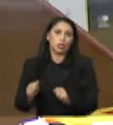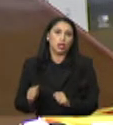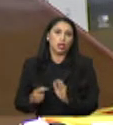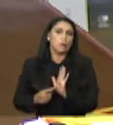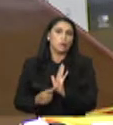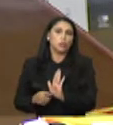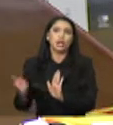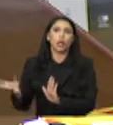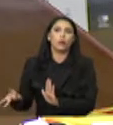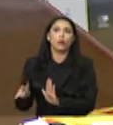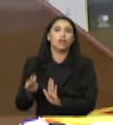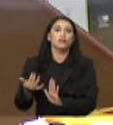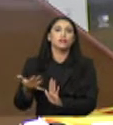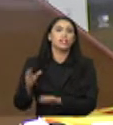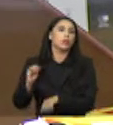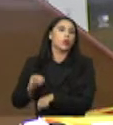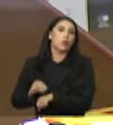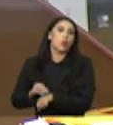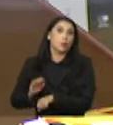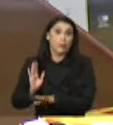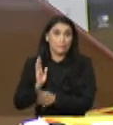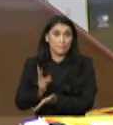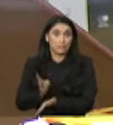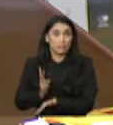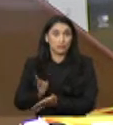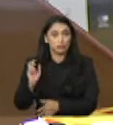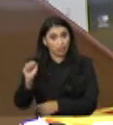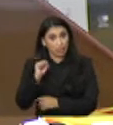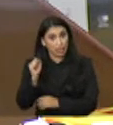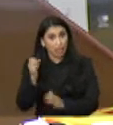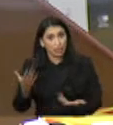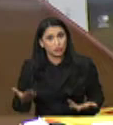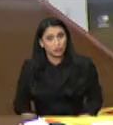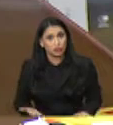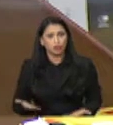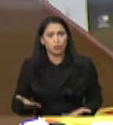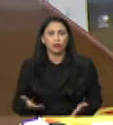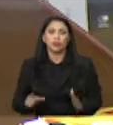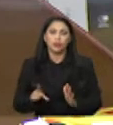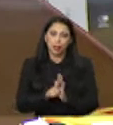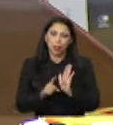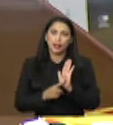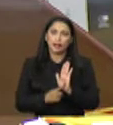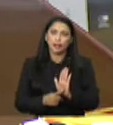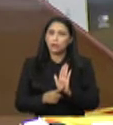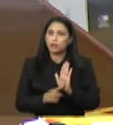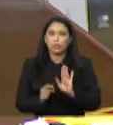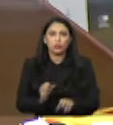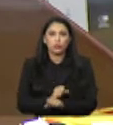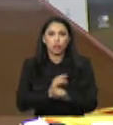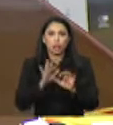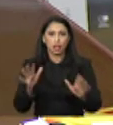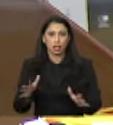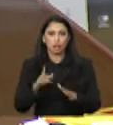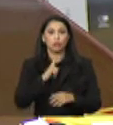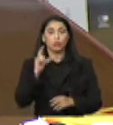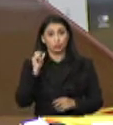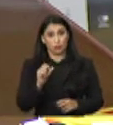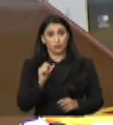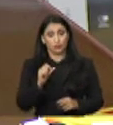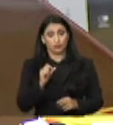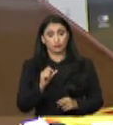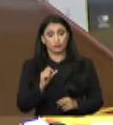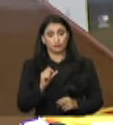aquela qualificação por meio da culpa ainda que grave essa é uma massa mais tempo não julga se as alterações da lei de improbidade